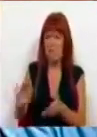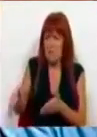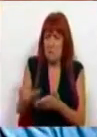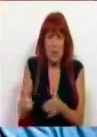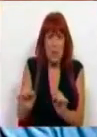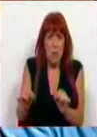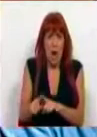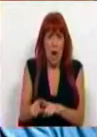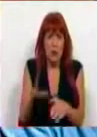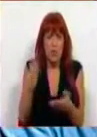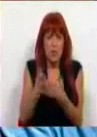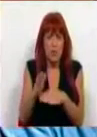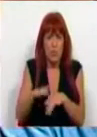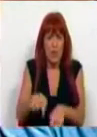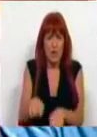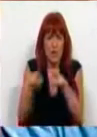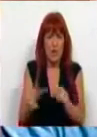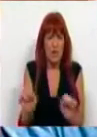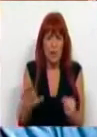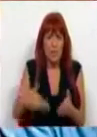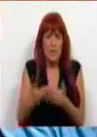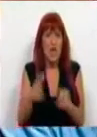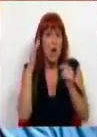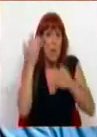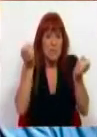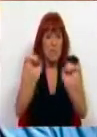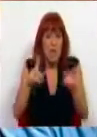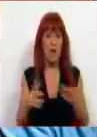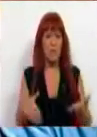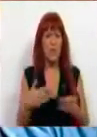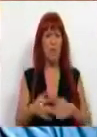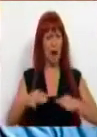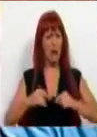apresentar qualquer estudo sobre o assunto, sem sequer apresentar números, sem